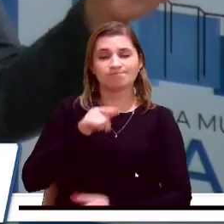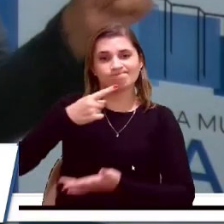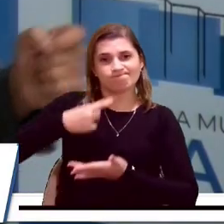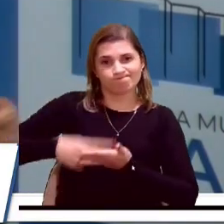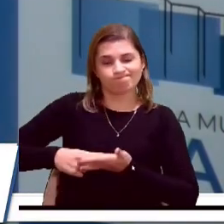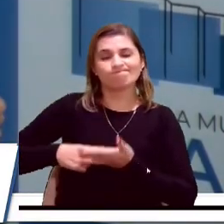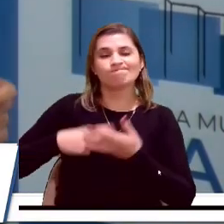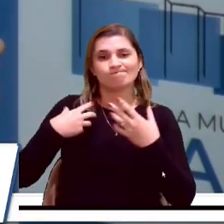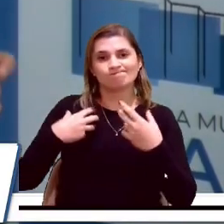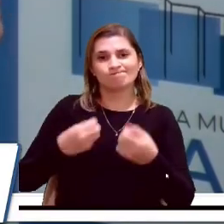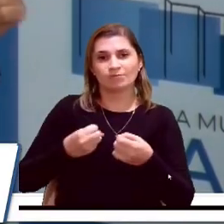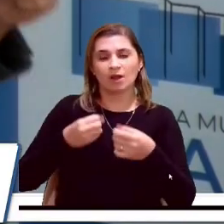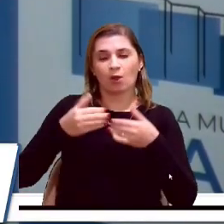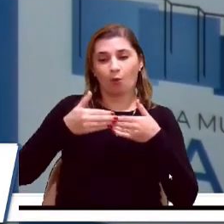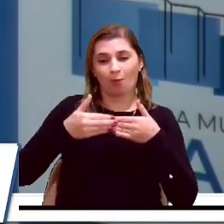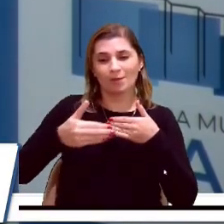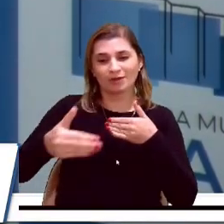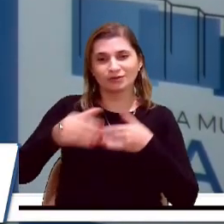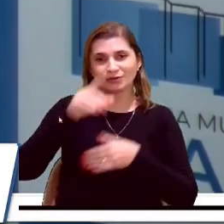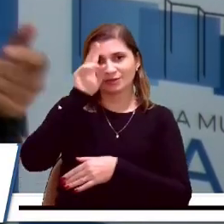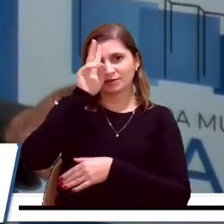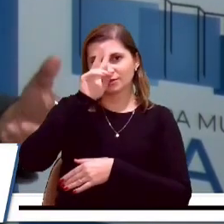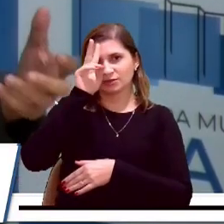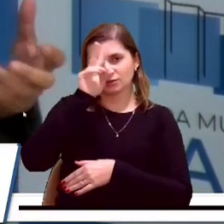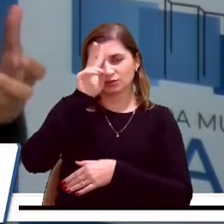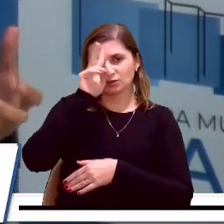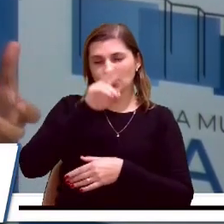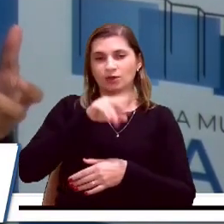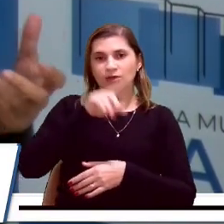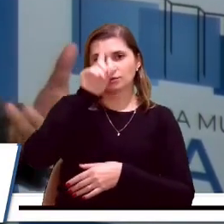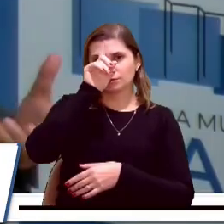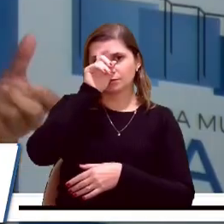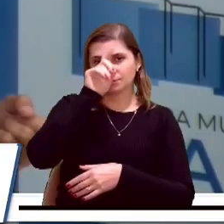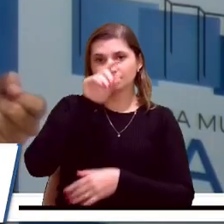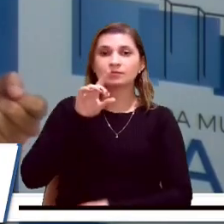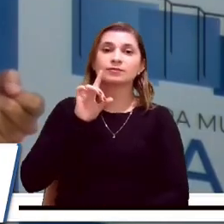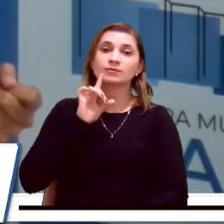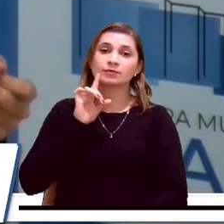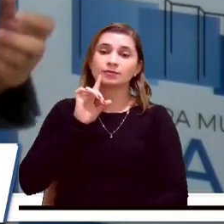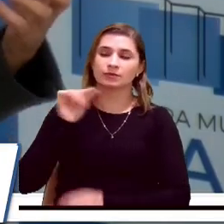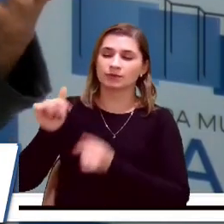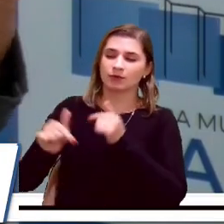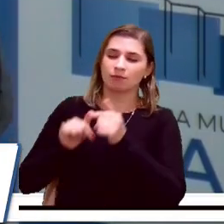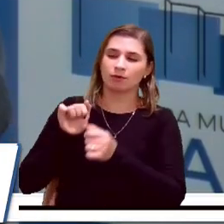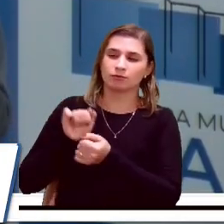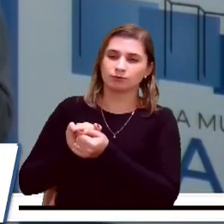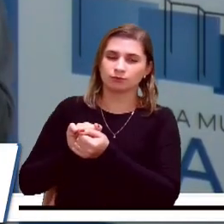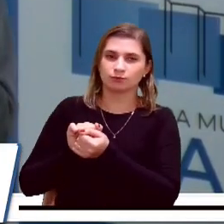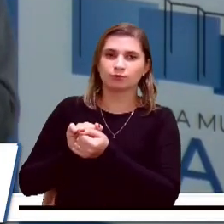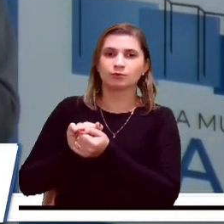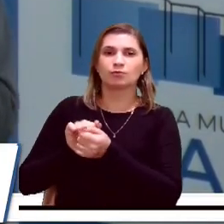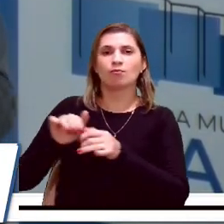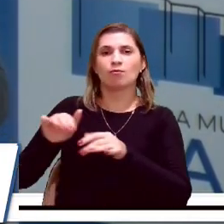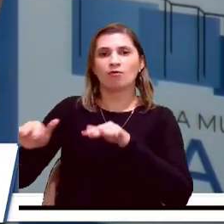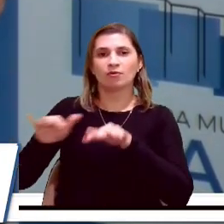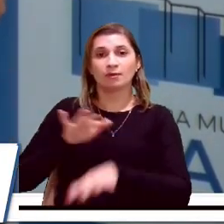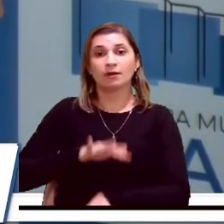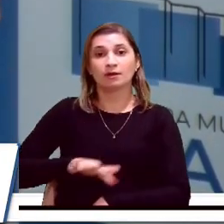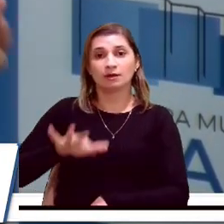Eu disse, o Daniel não estava aqui, mas o Daniel articulou, trabalhou no movimento regional, e foi uma